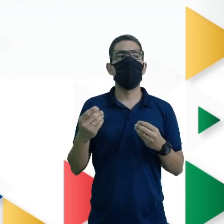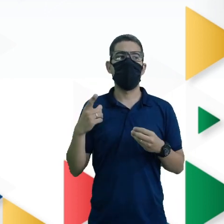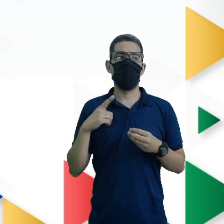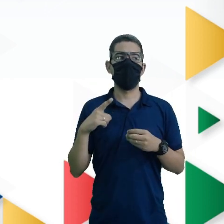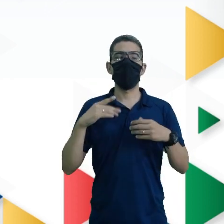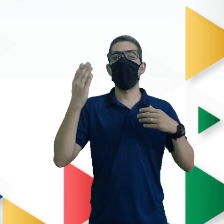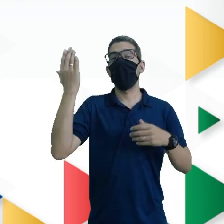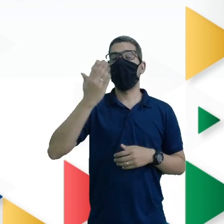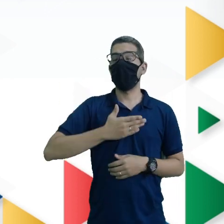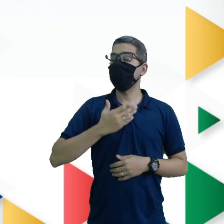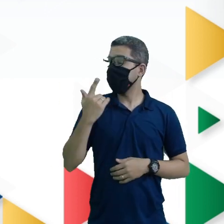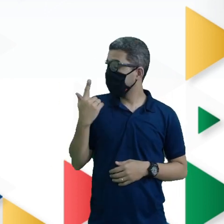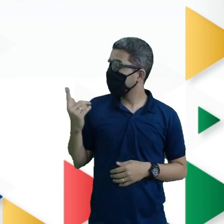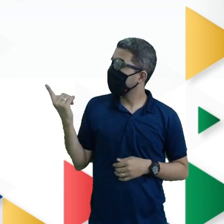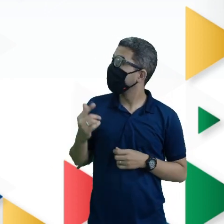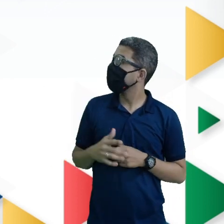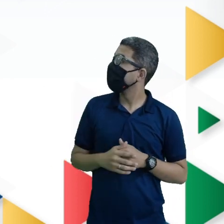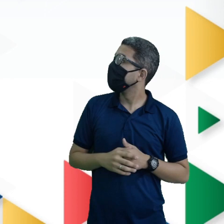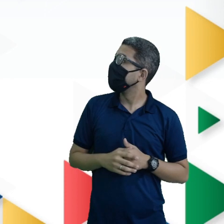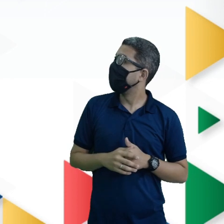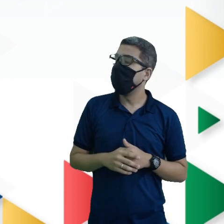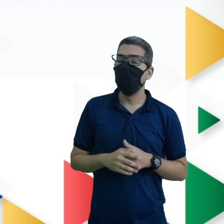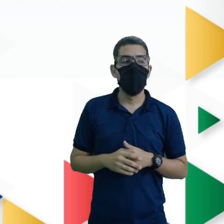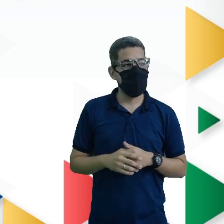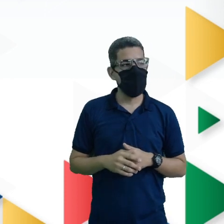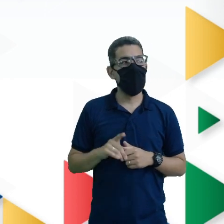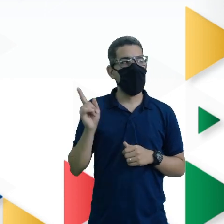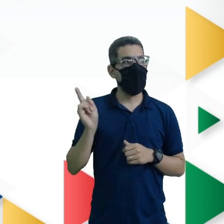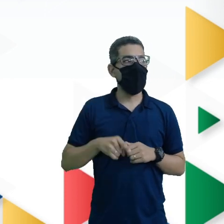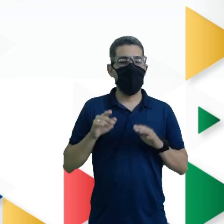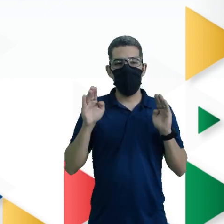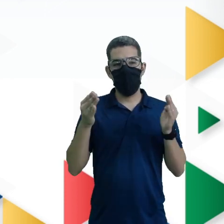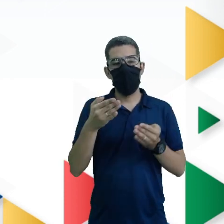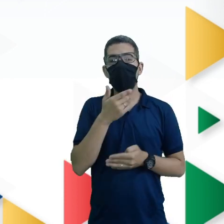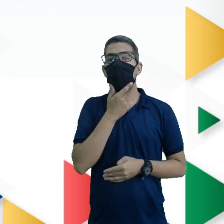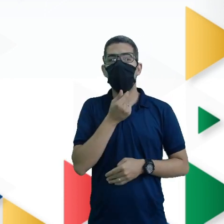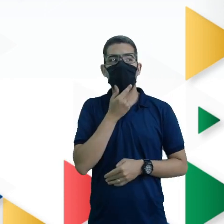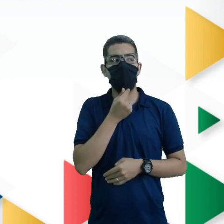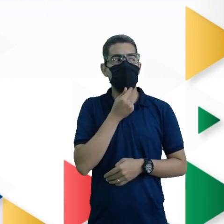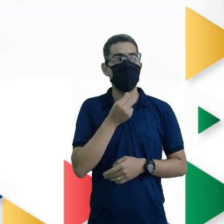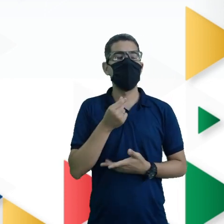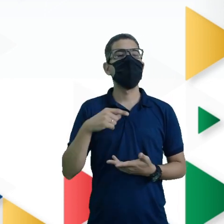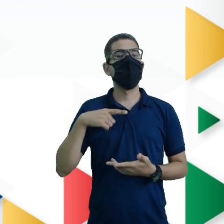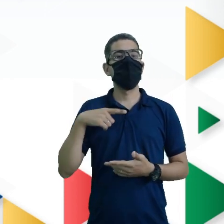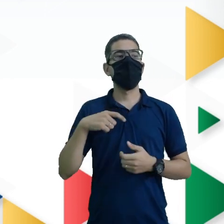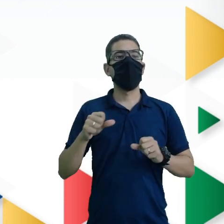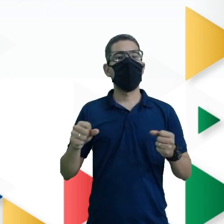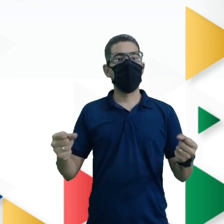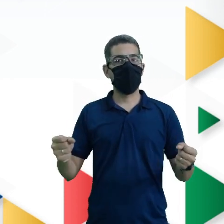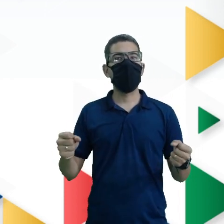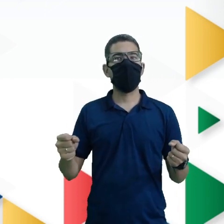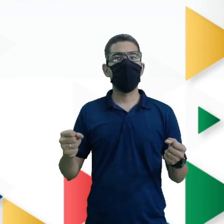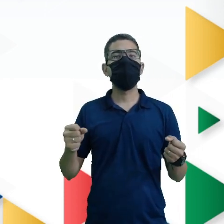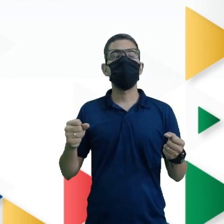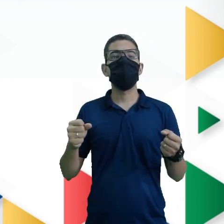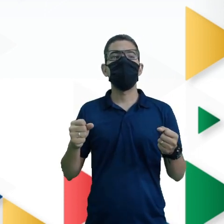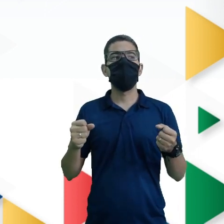das argolas, estritamente, exclusivamente para homens, por conta do esforço excessivo que ele